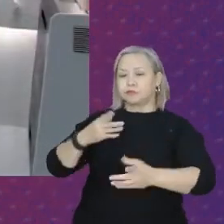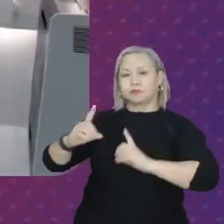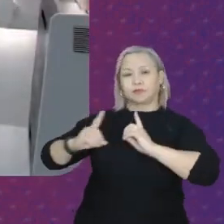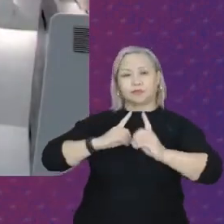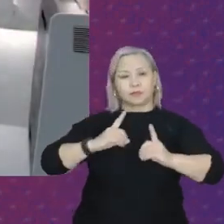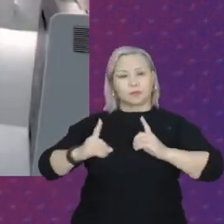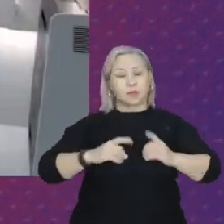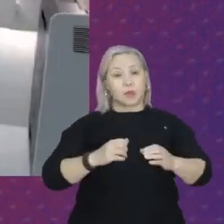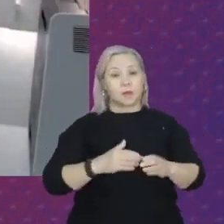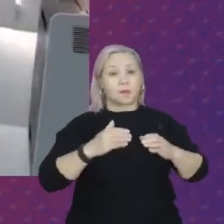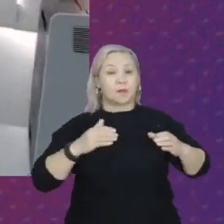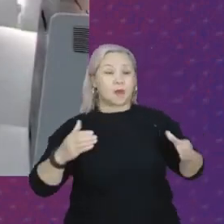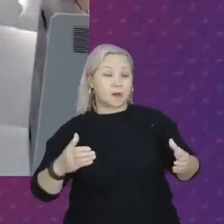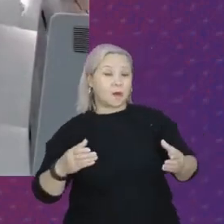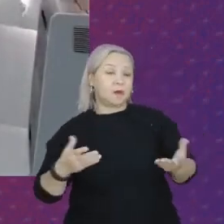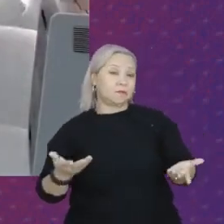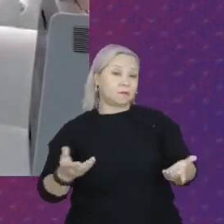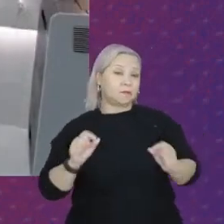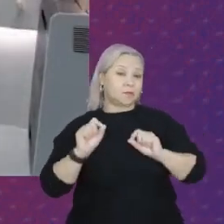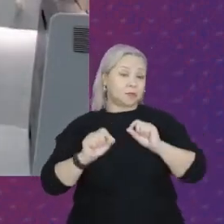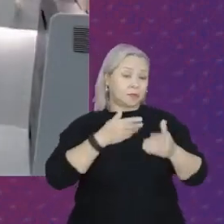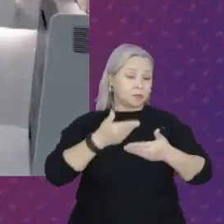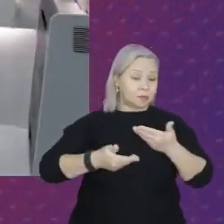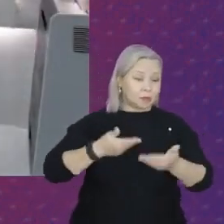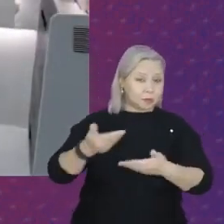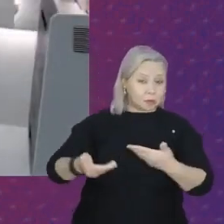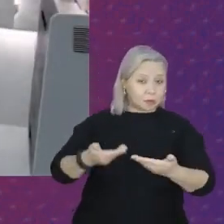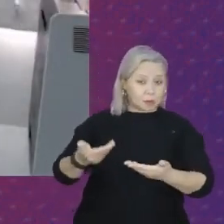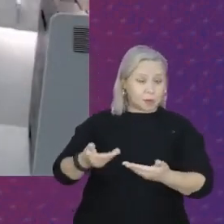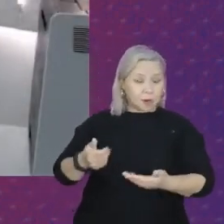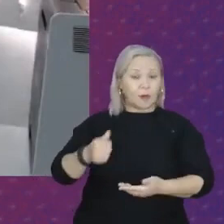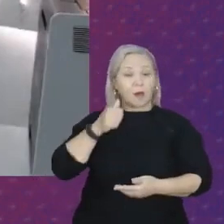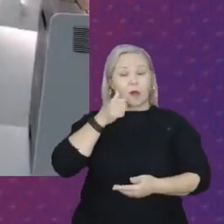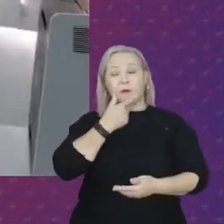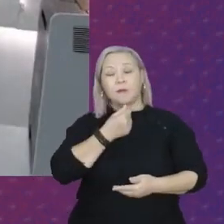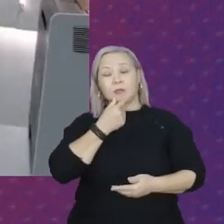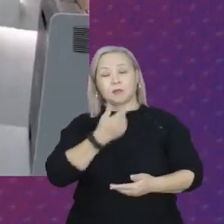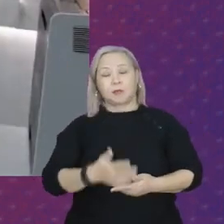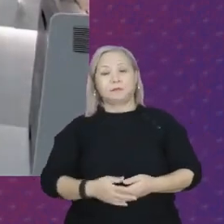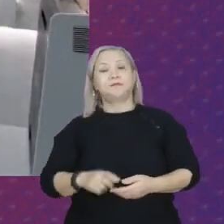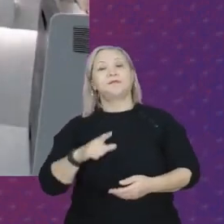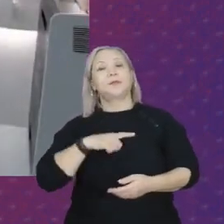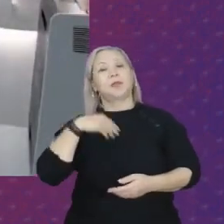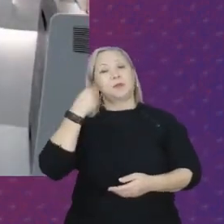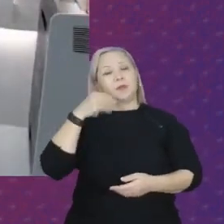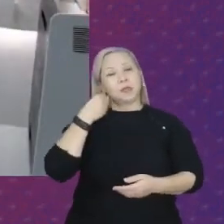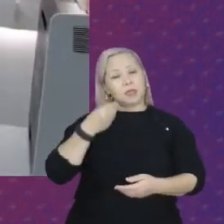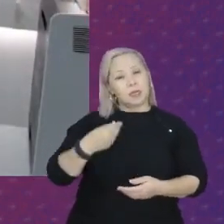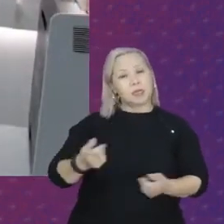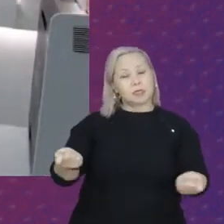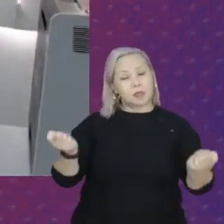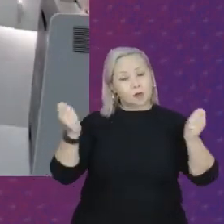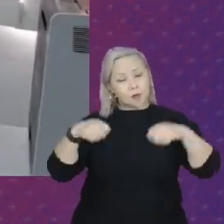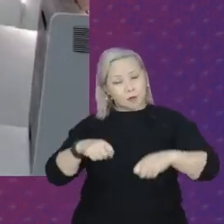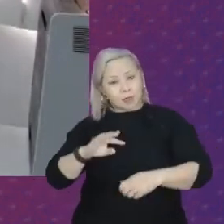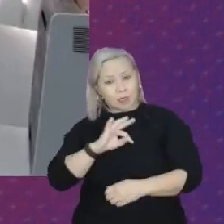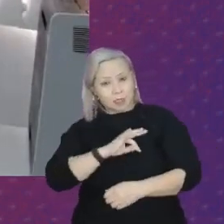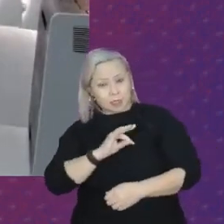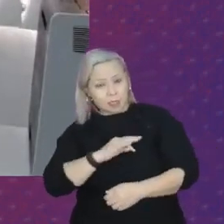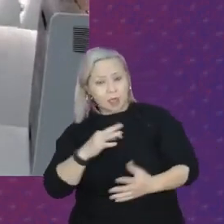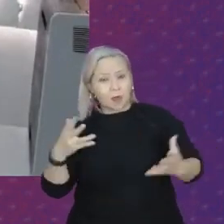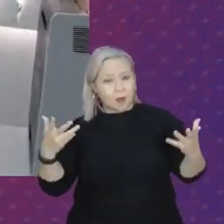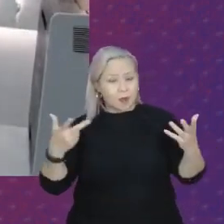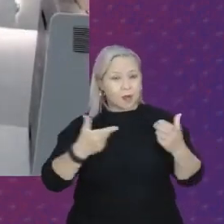maior do que a flexibilidade masculina para o diálogo. Então, temos experiência, competência técnica, qualificação